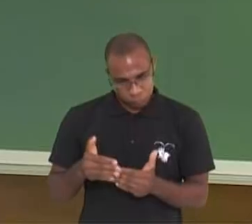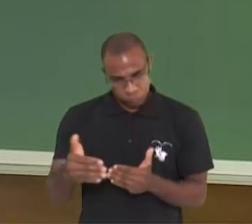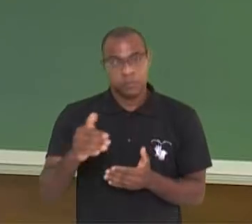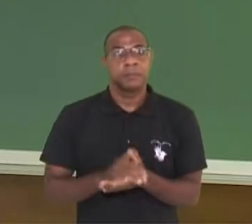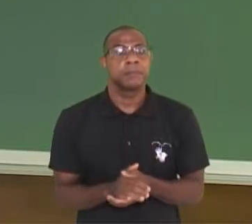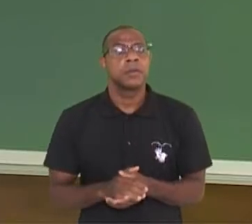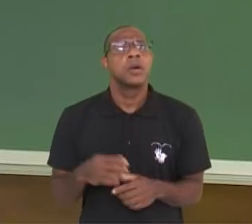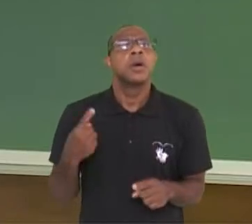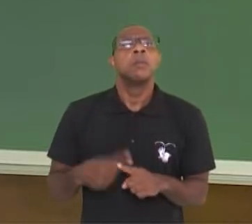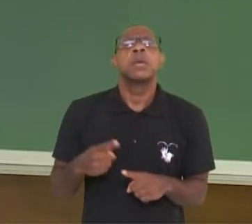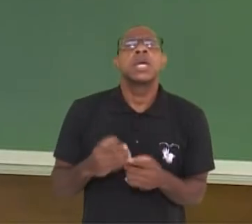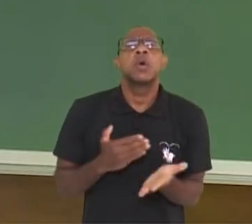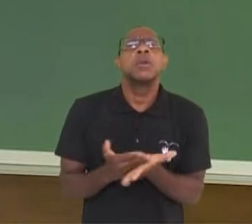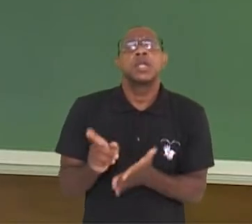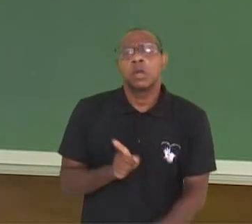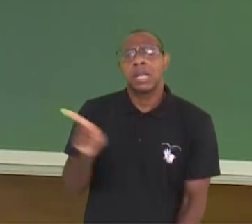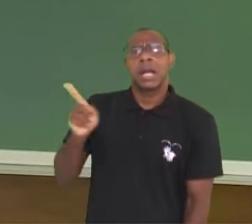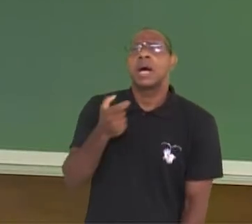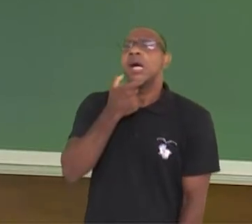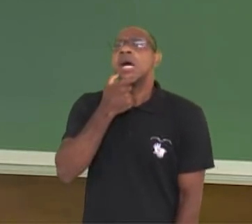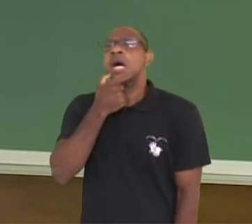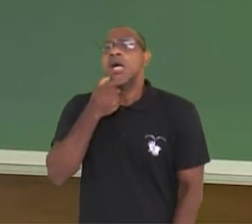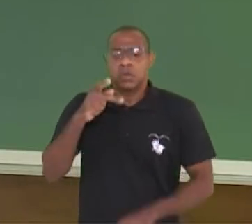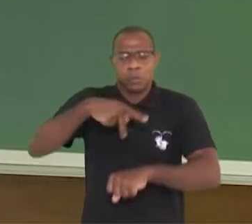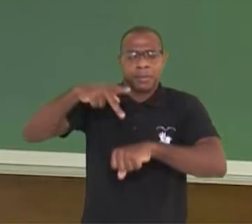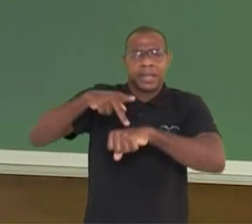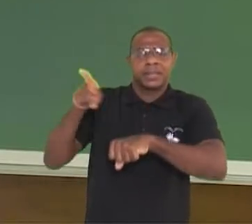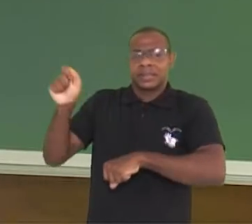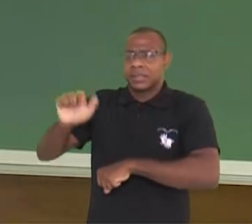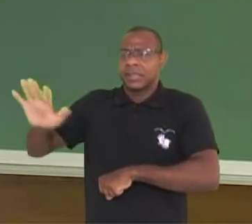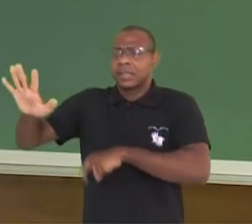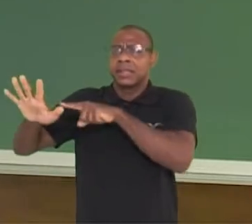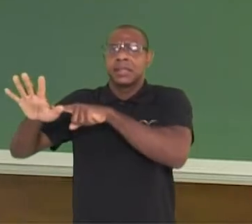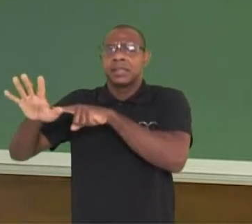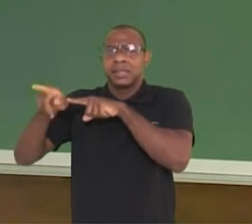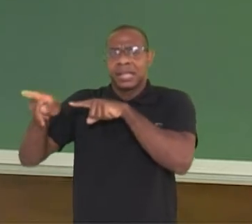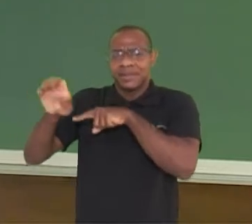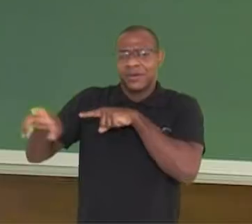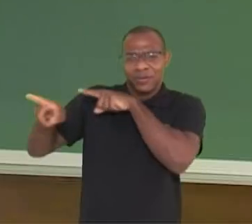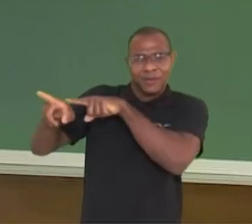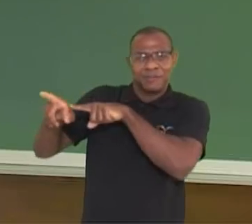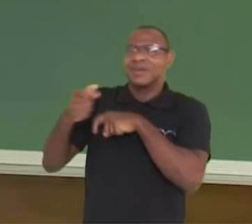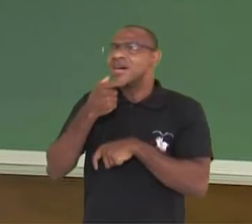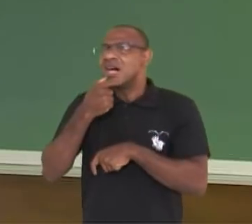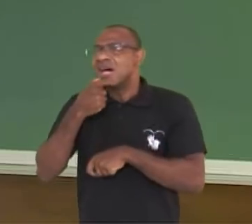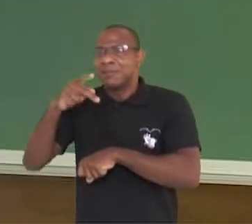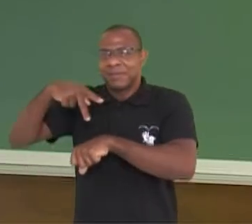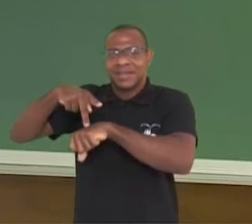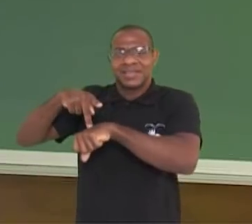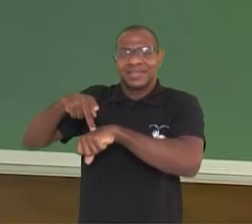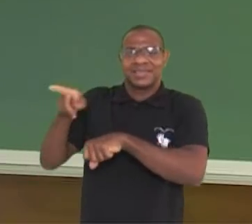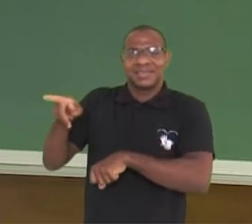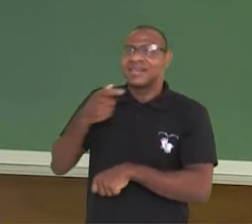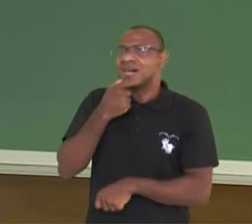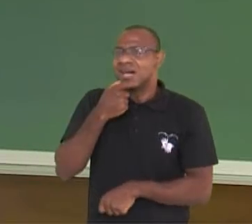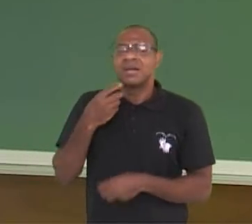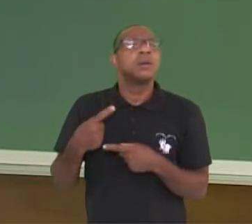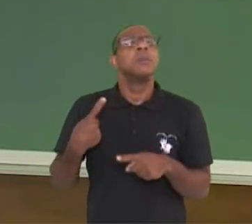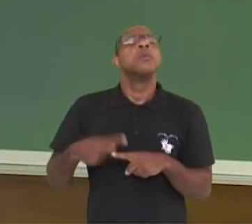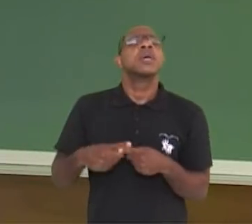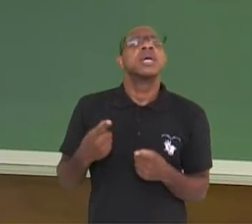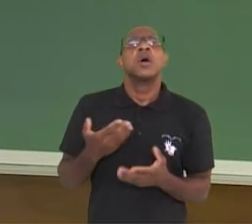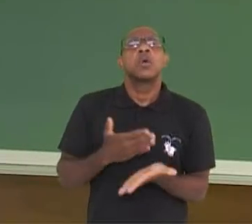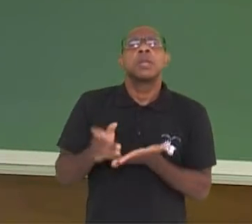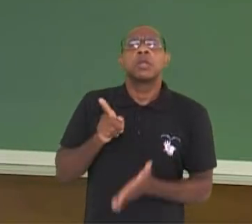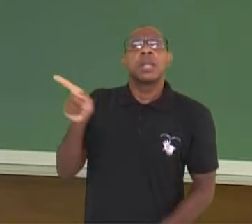que começou na Inglaterra? Lembra que nós falamos disso? Inglaterra, meados do século XVIII, cerca de 1760. Por que